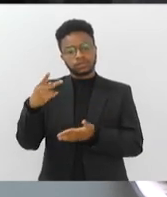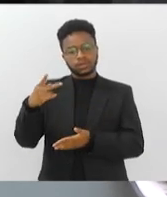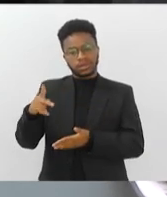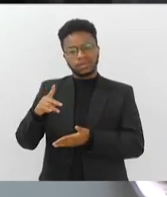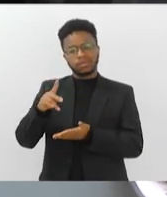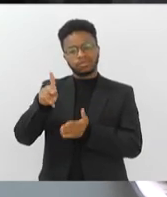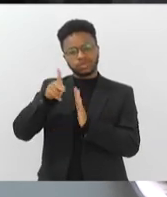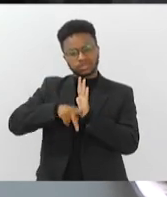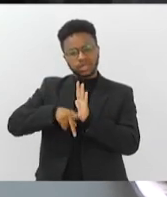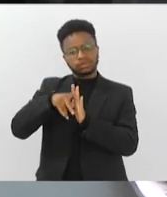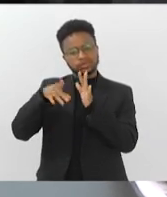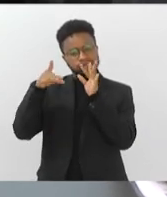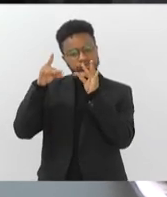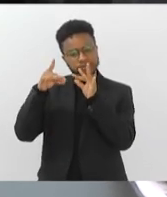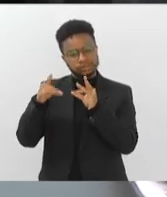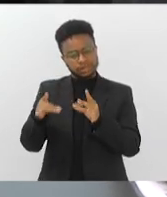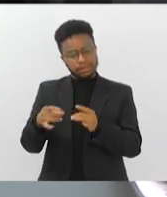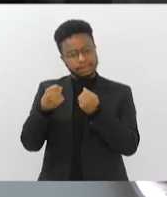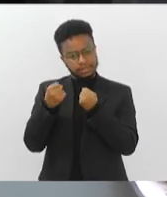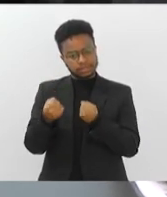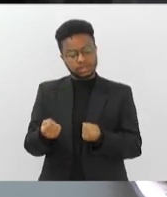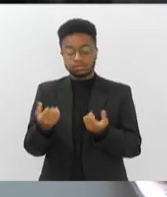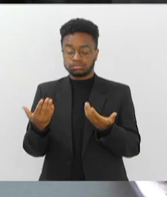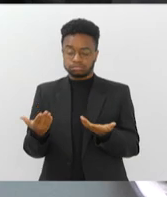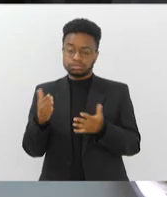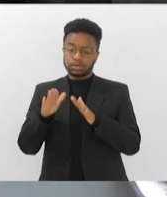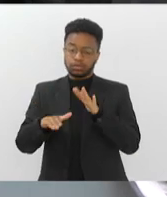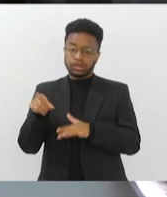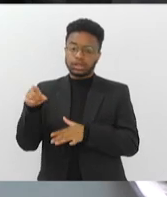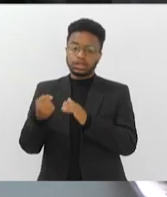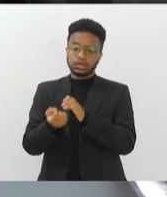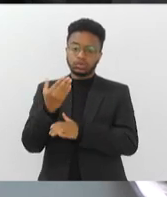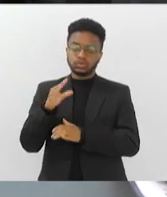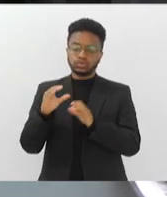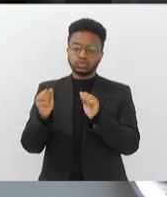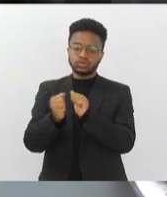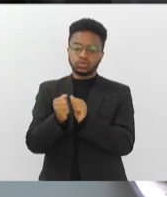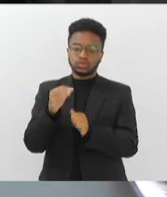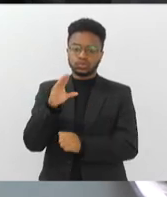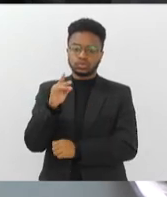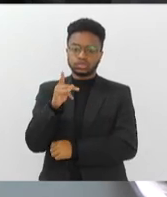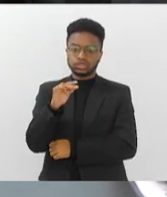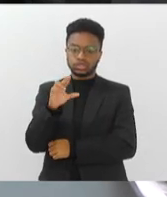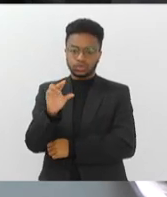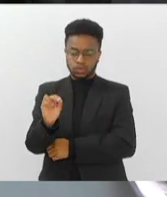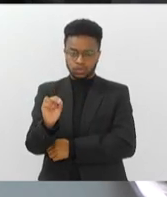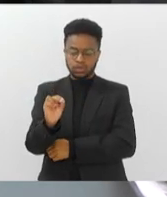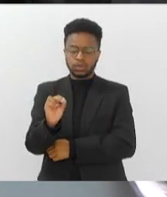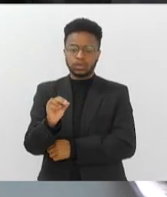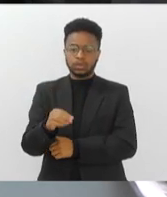denso, grande, que possivelmente ele o fez com o Chico, com